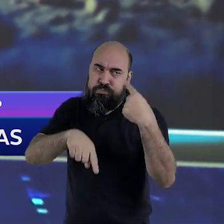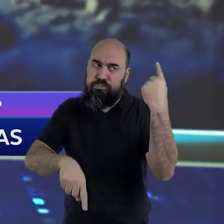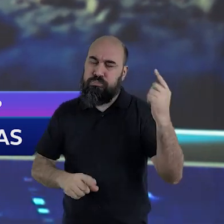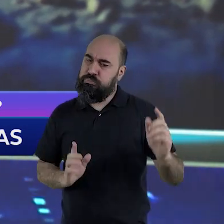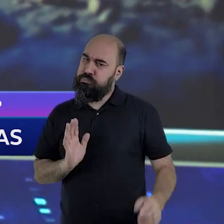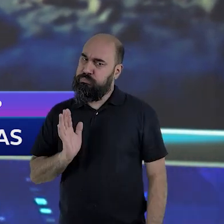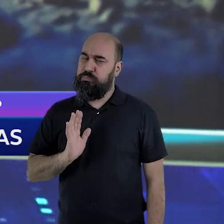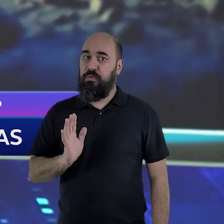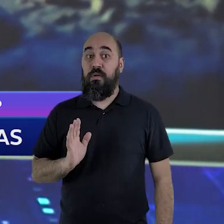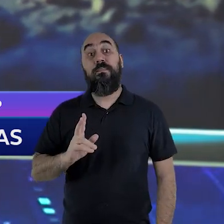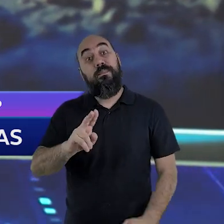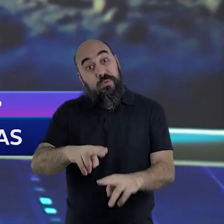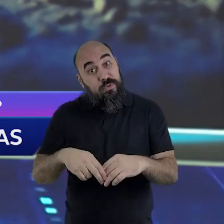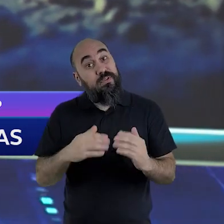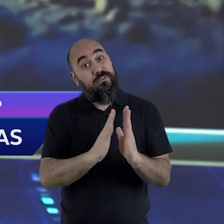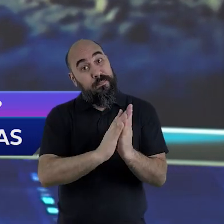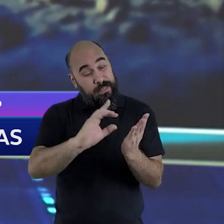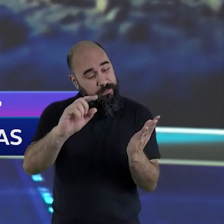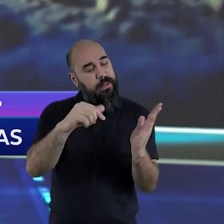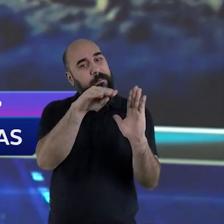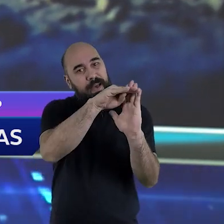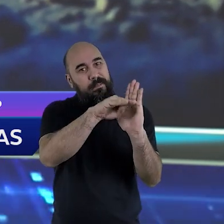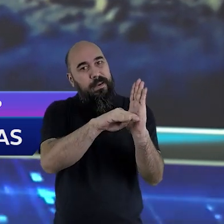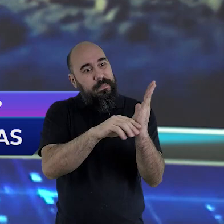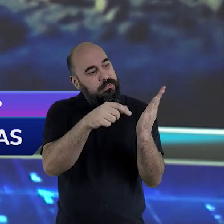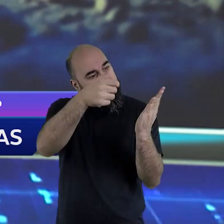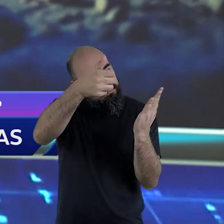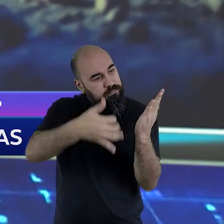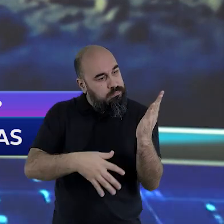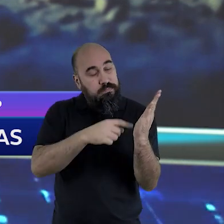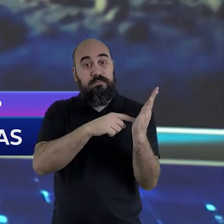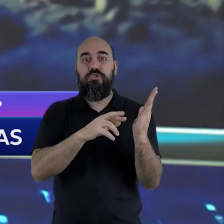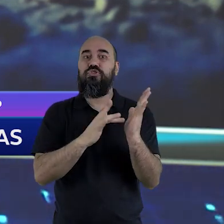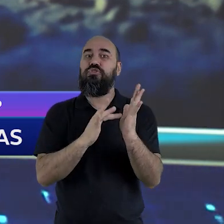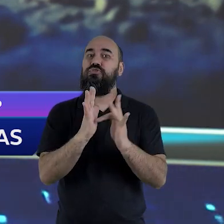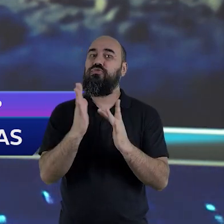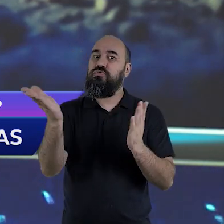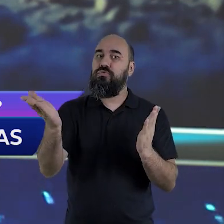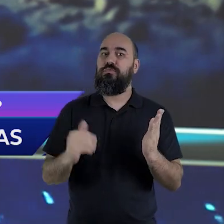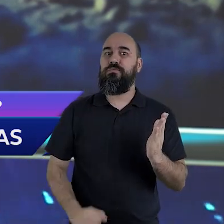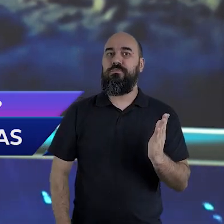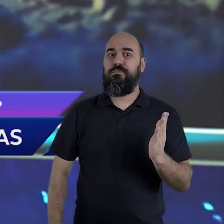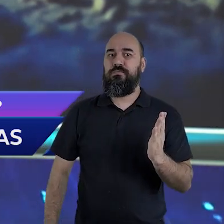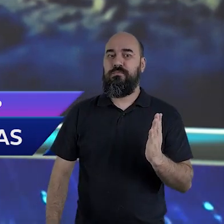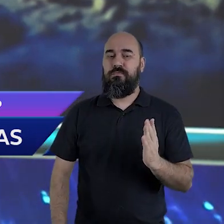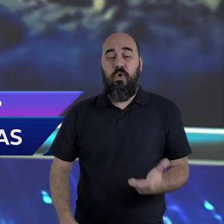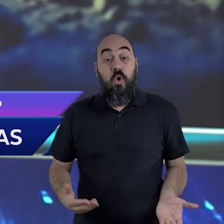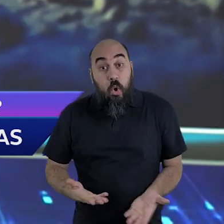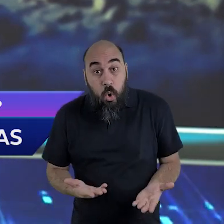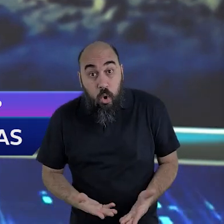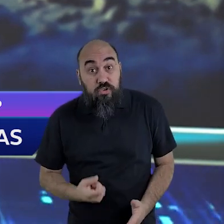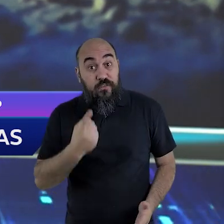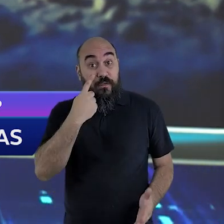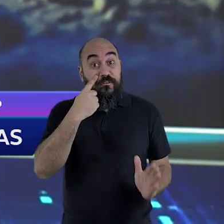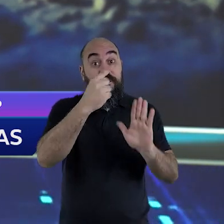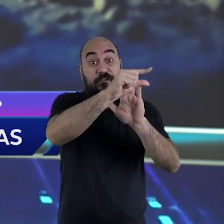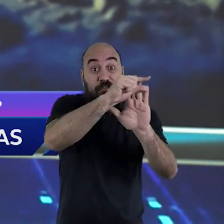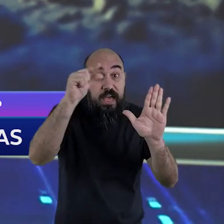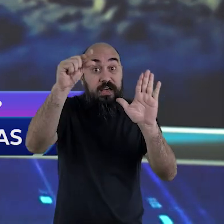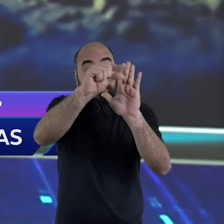exatamente isso que a Bíblia nos apresenta. Nós vamos ver hoje no programa Arena do Futuro versos bíblicos